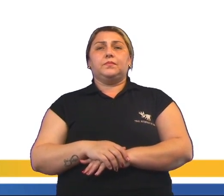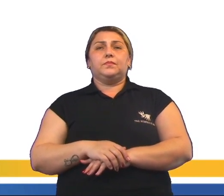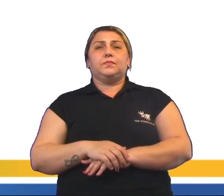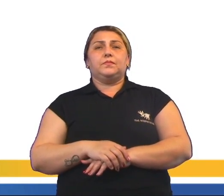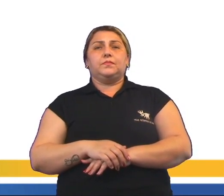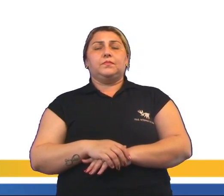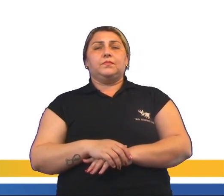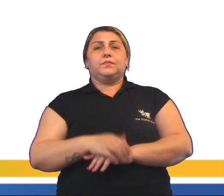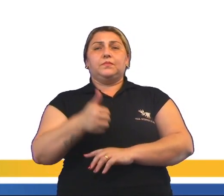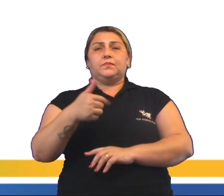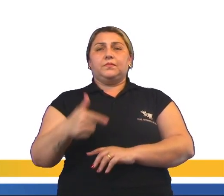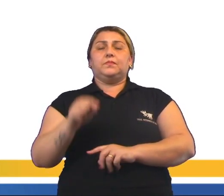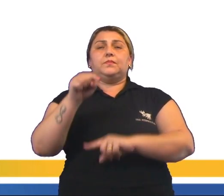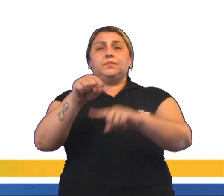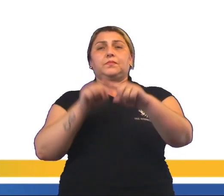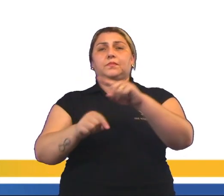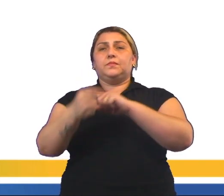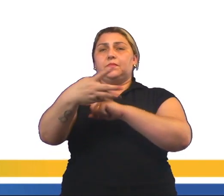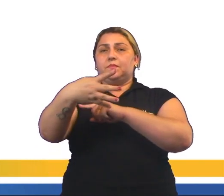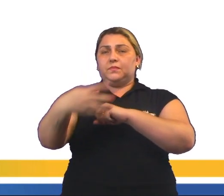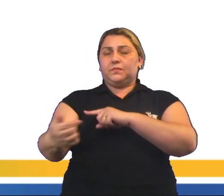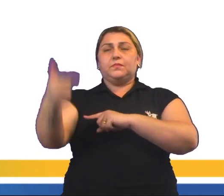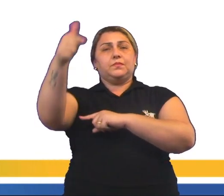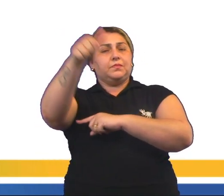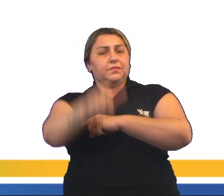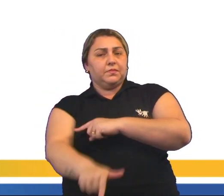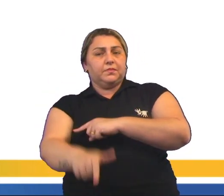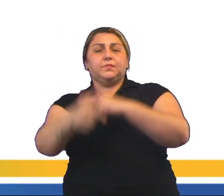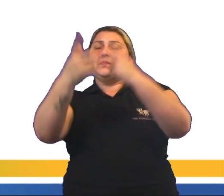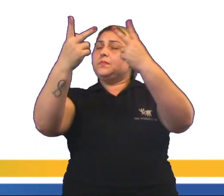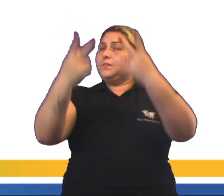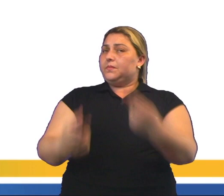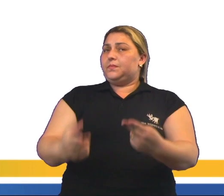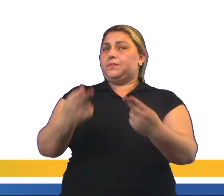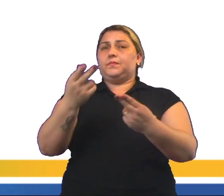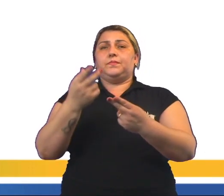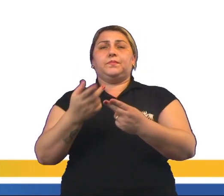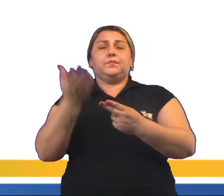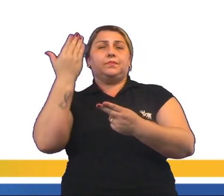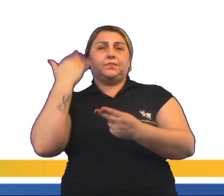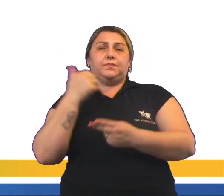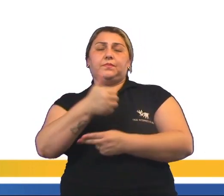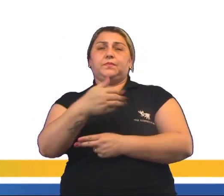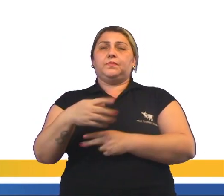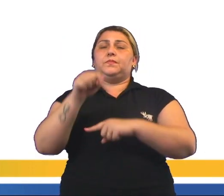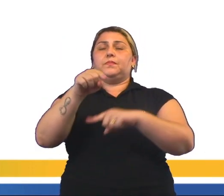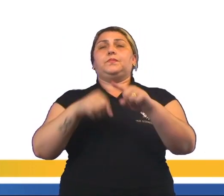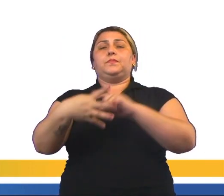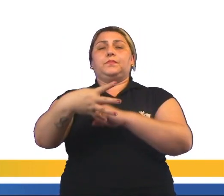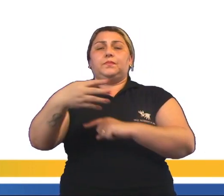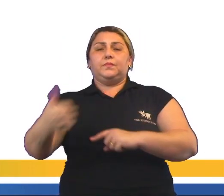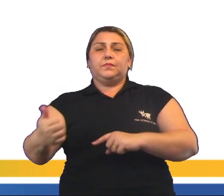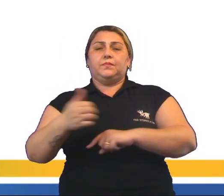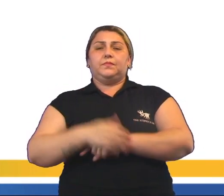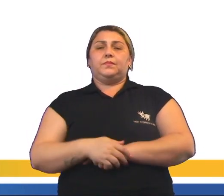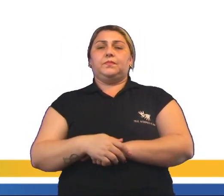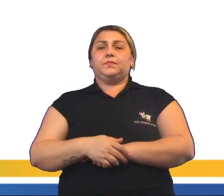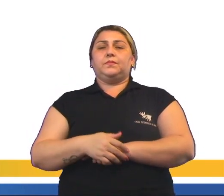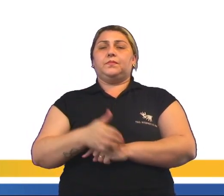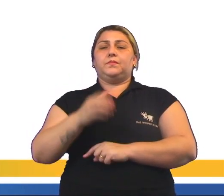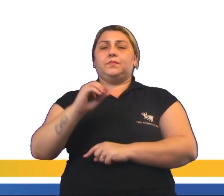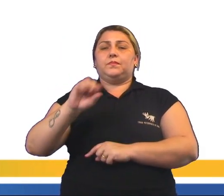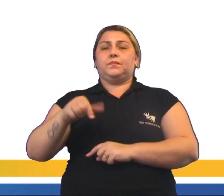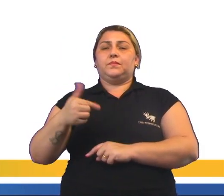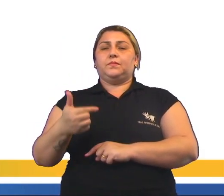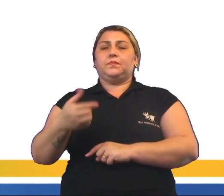Tá? 12 dividido para 41, de novo, vai dar no mesmo. 14 dividido para 41 é igual a